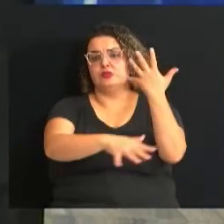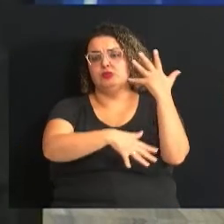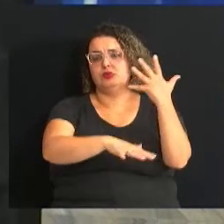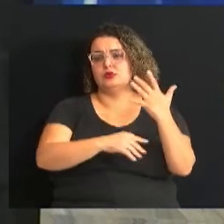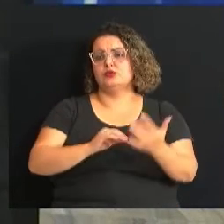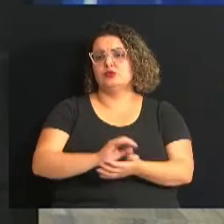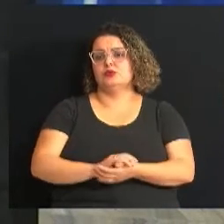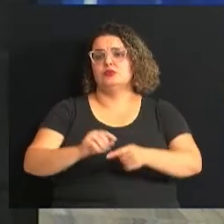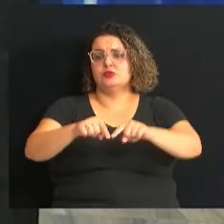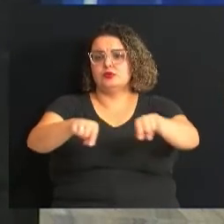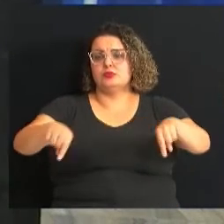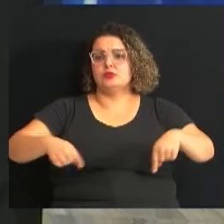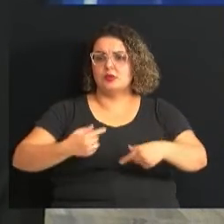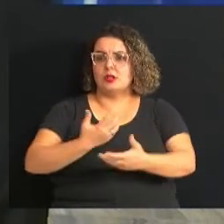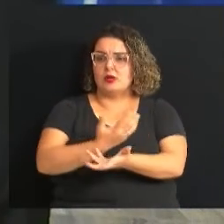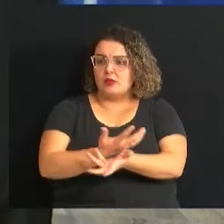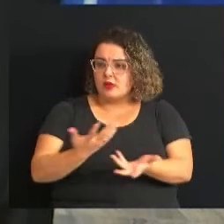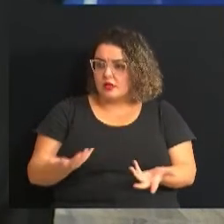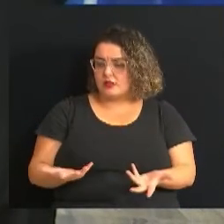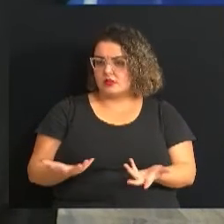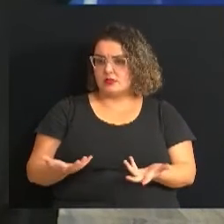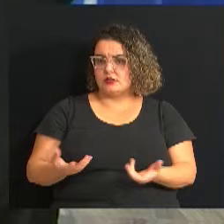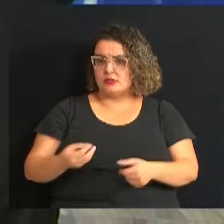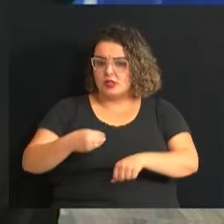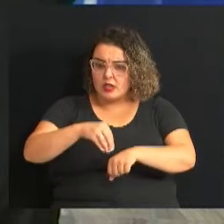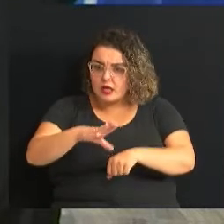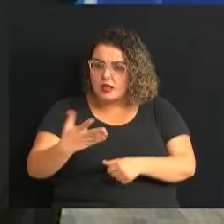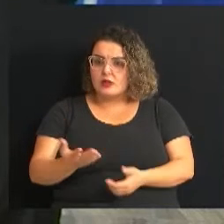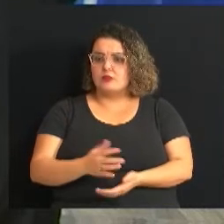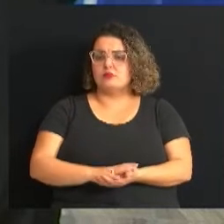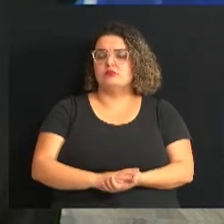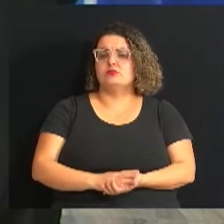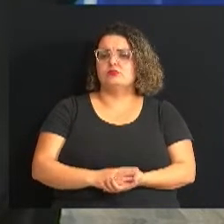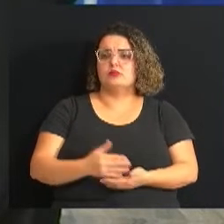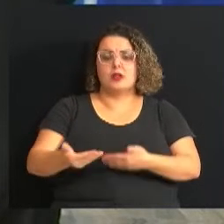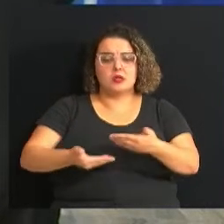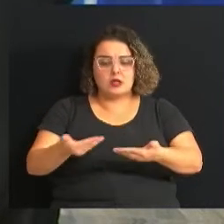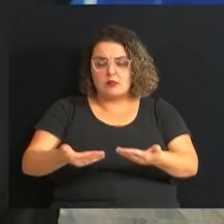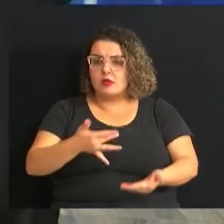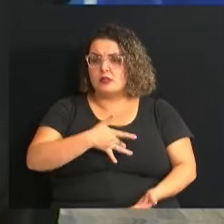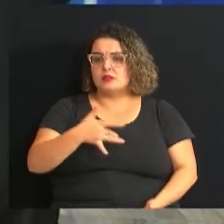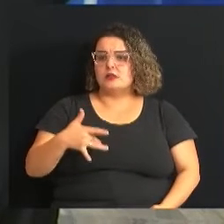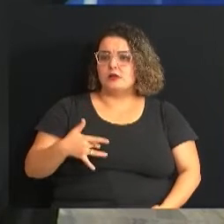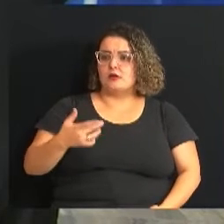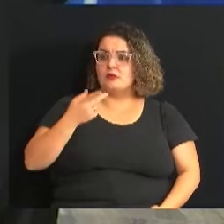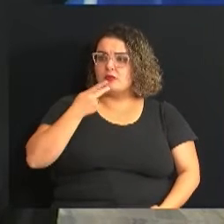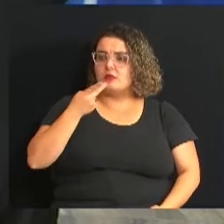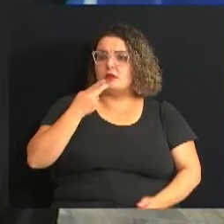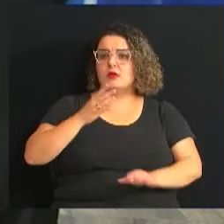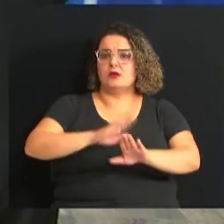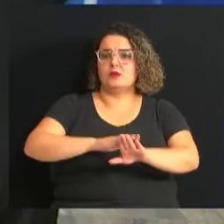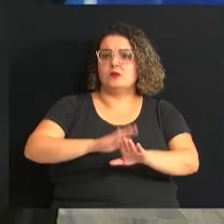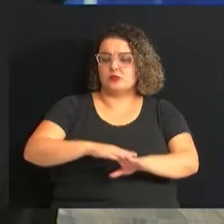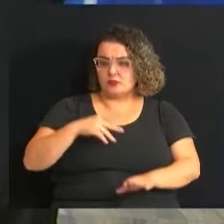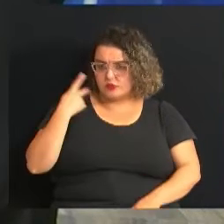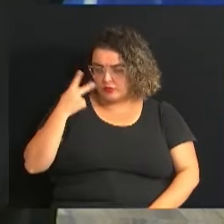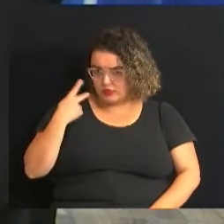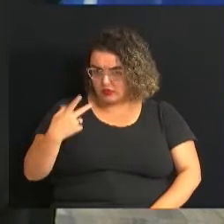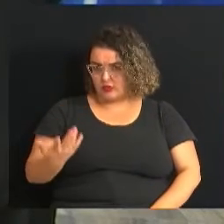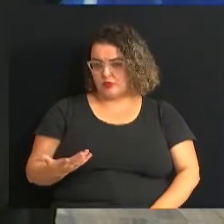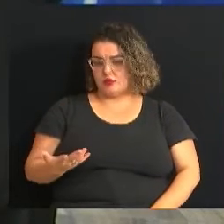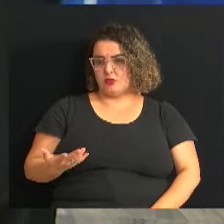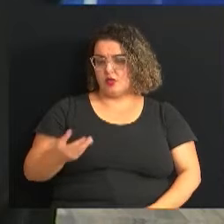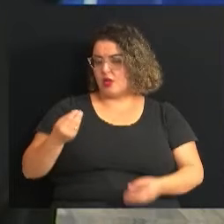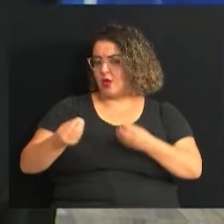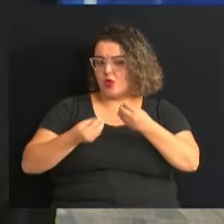terreno baldio, encaminhamentos de tratamento de saúde. Eu queria que o senhor falasse dessa função do vereador e como isso, às